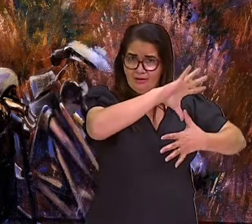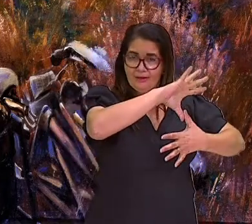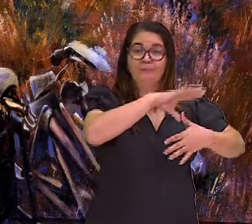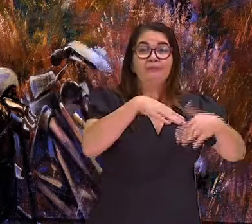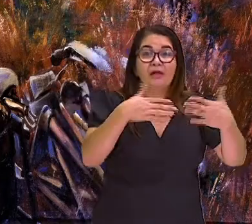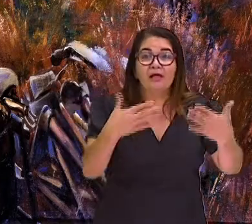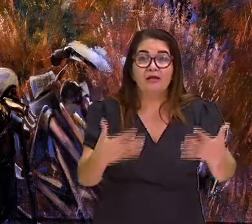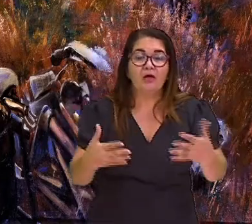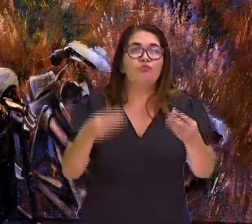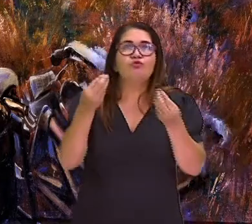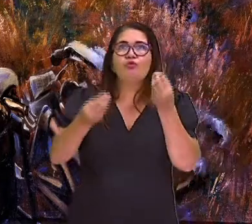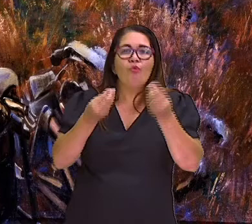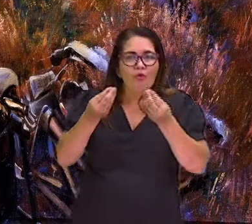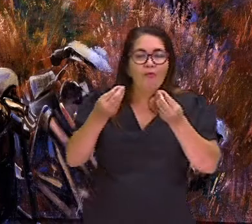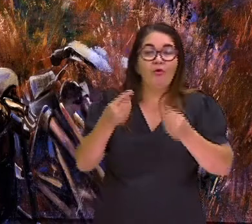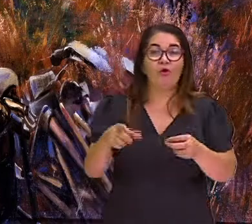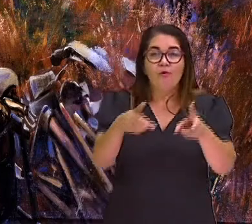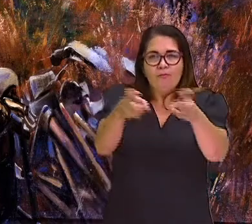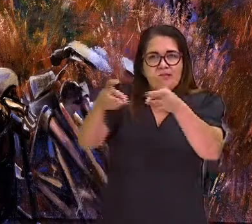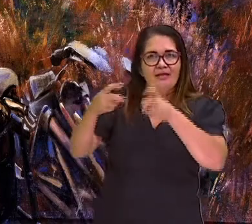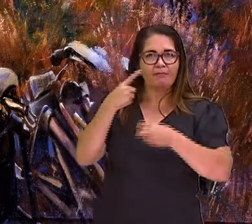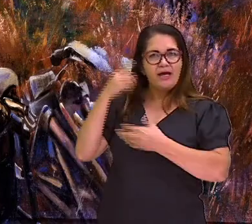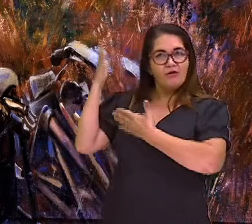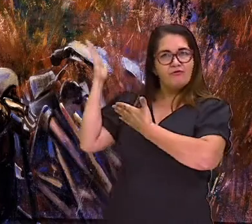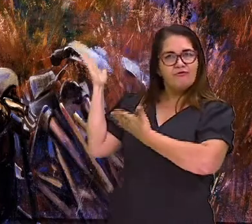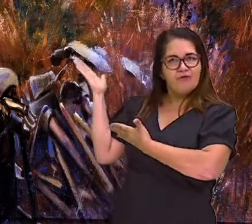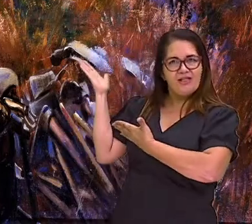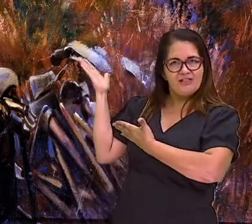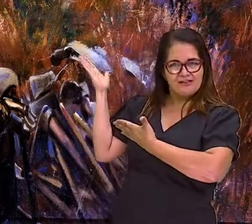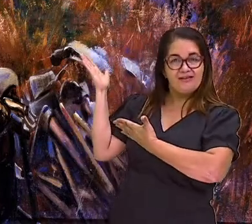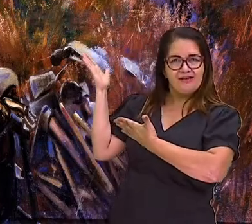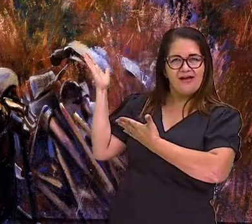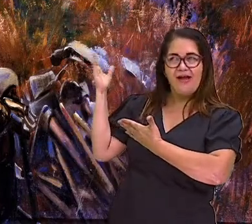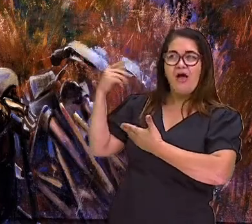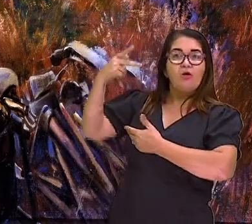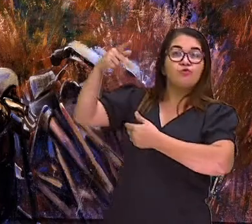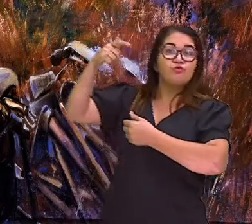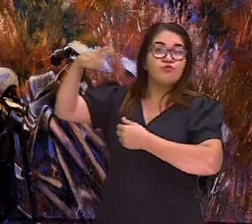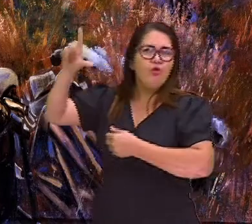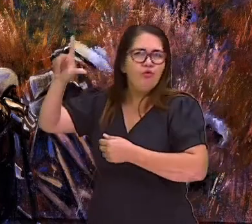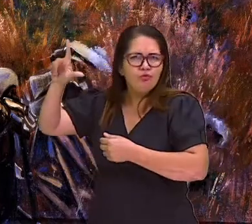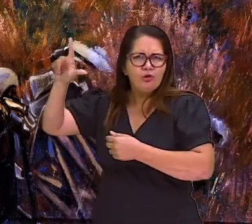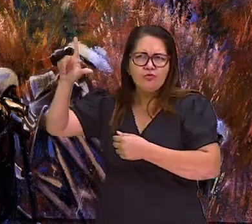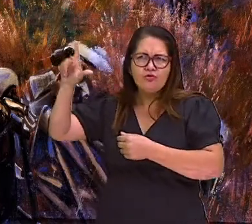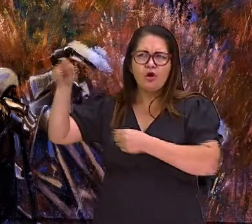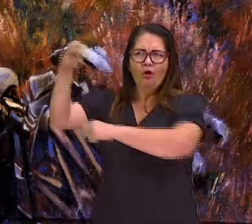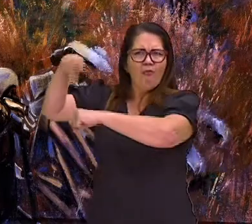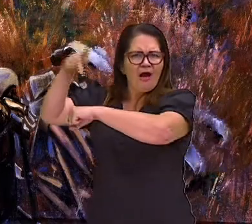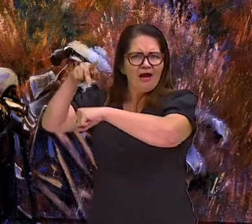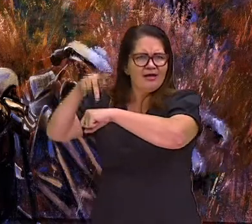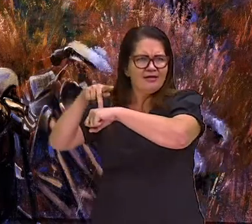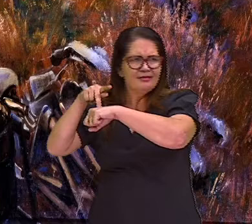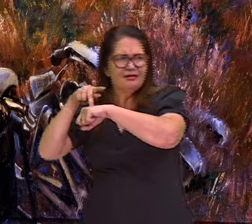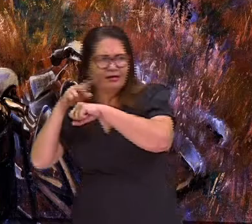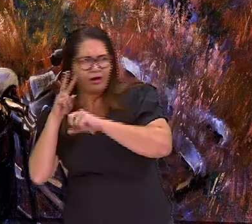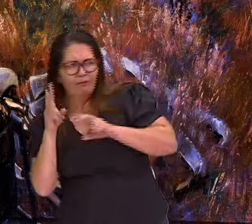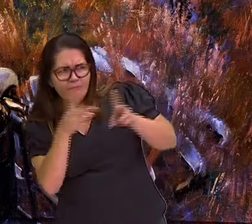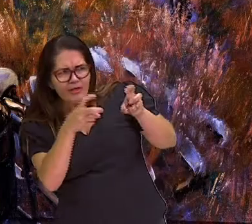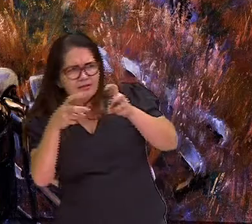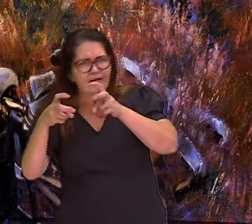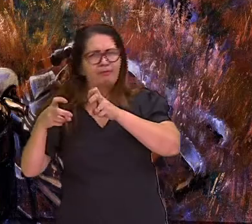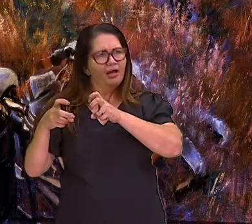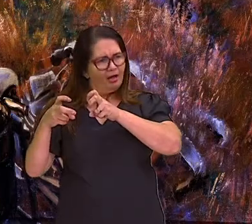que os primeiros aventureiros alcançaram sucesso, outros países também foram em busca